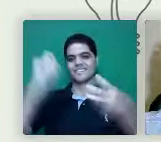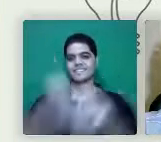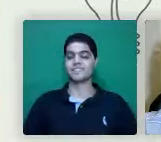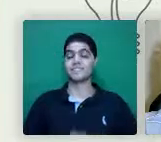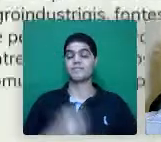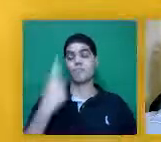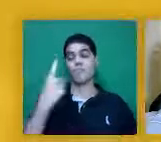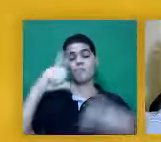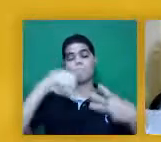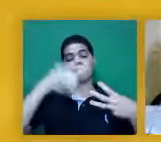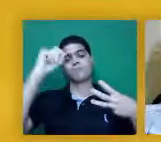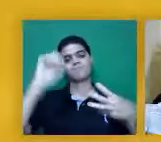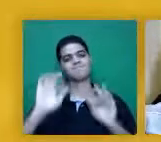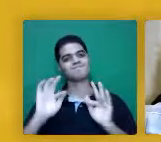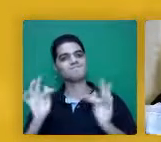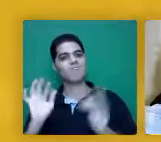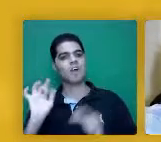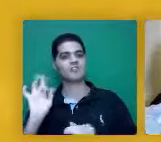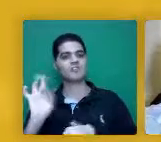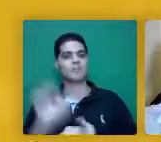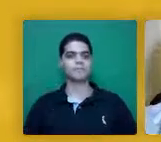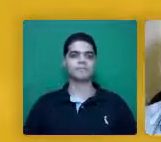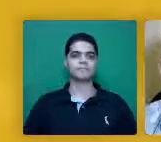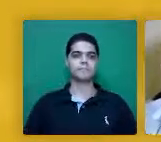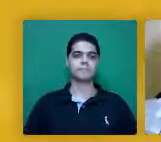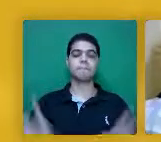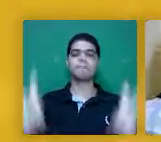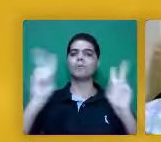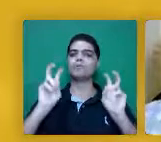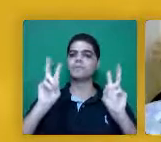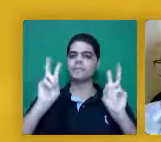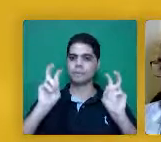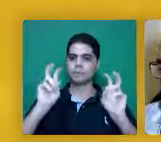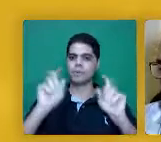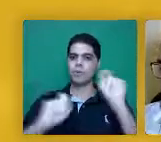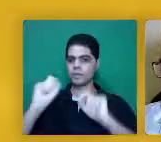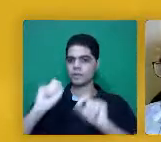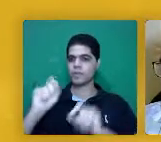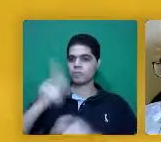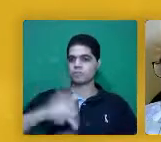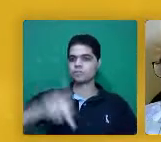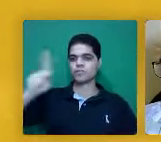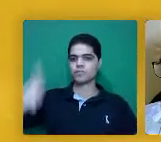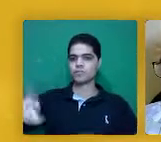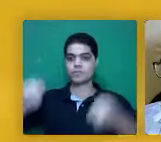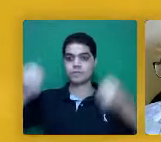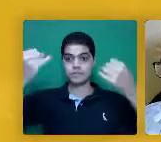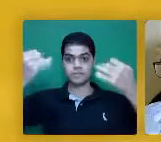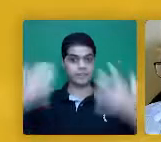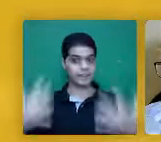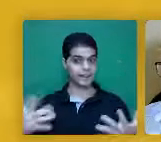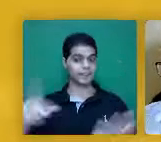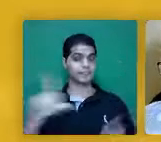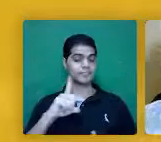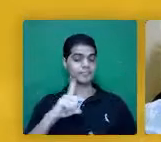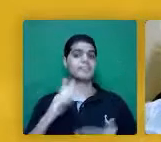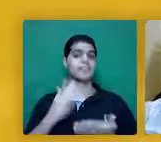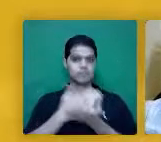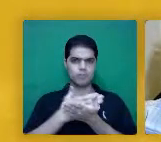para resolver, tá? Seguindo aqui, então, como os professores falaram que essa é uma ação, né, que começou, que